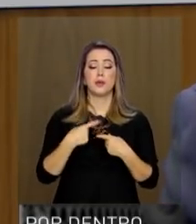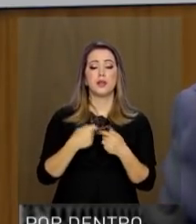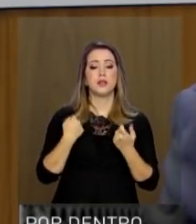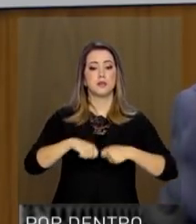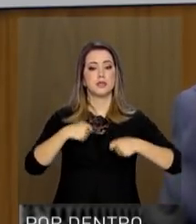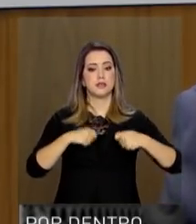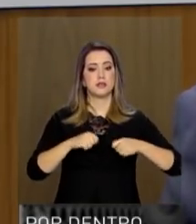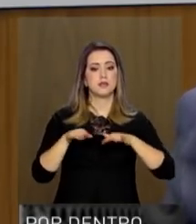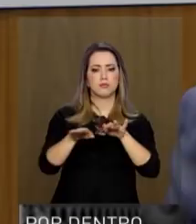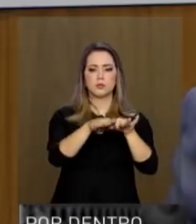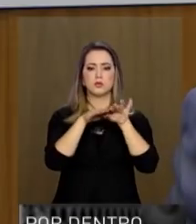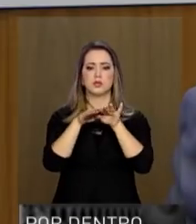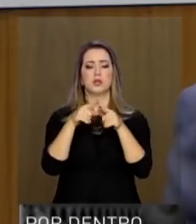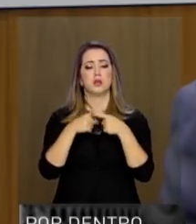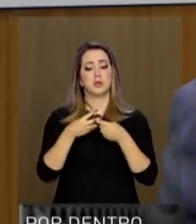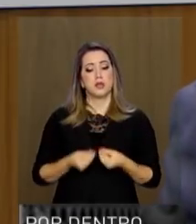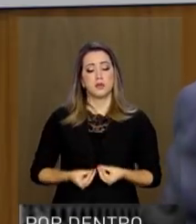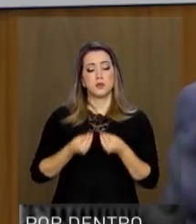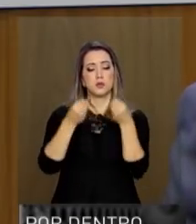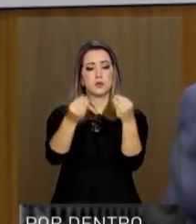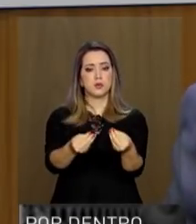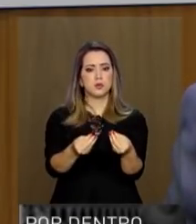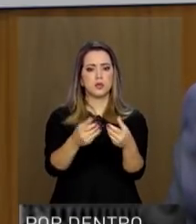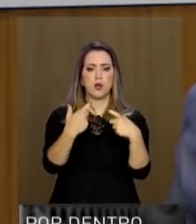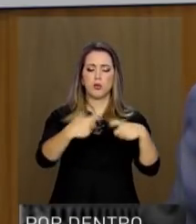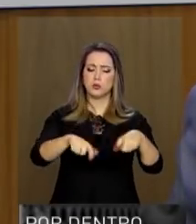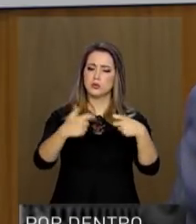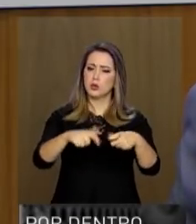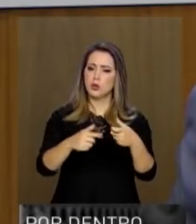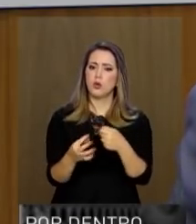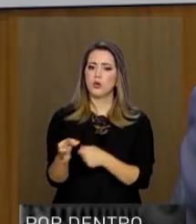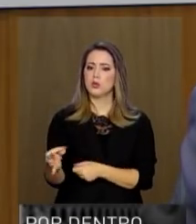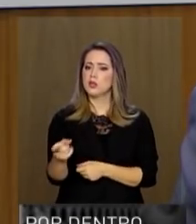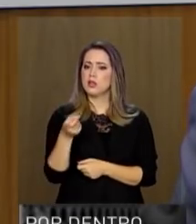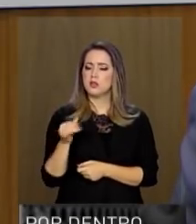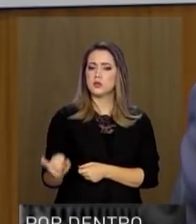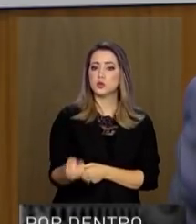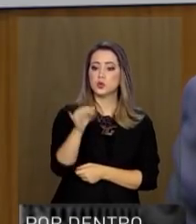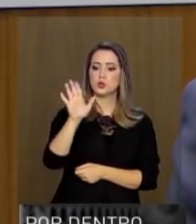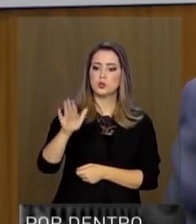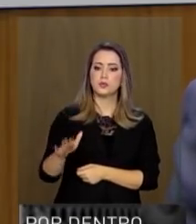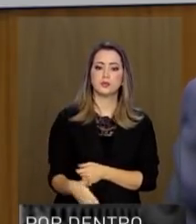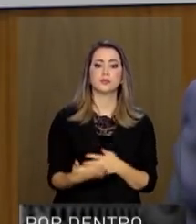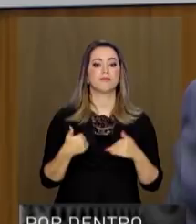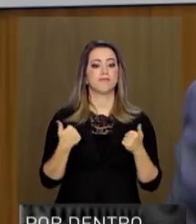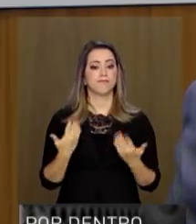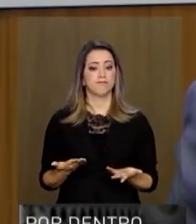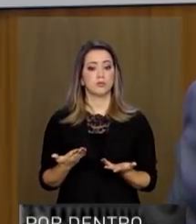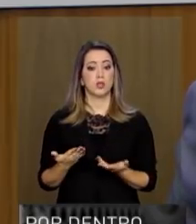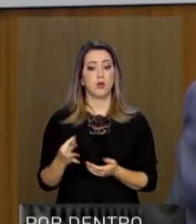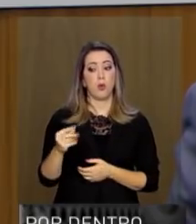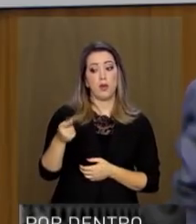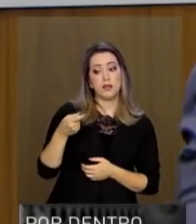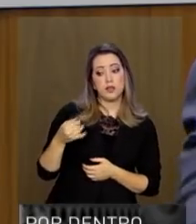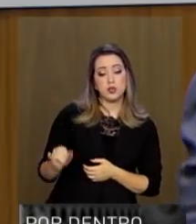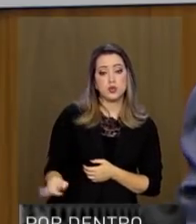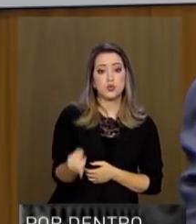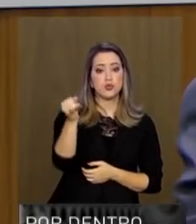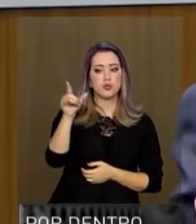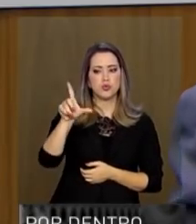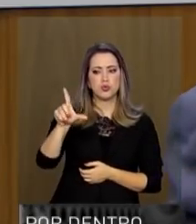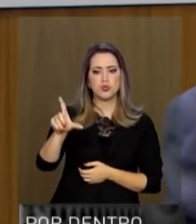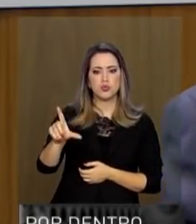contas públicas equilibradas? Porque isso garante um ambiente de taxa de juros mais baixa. E com a taxa de juros mais baixa, aí sim